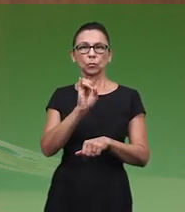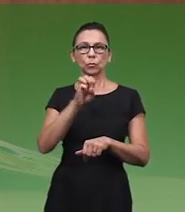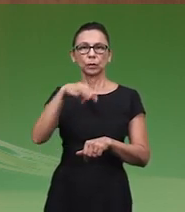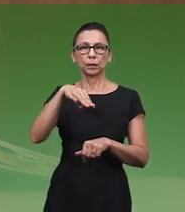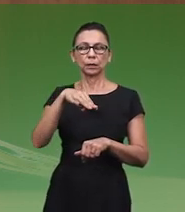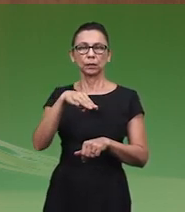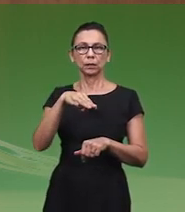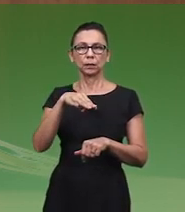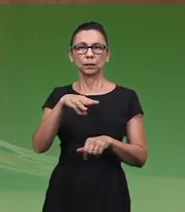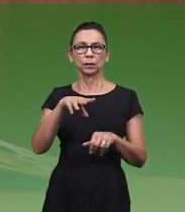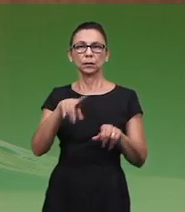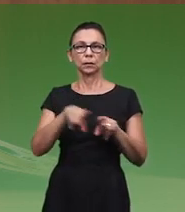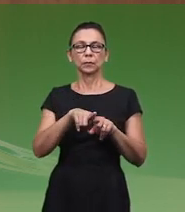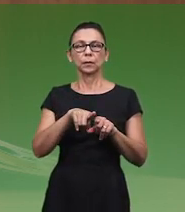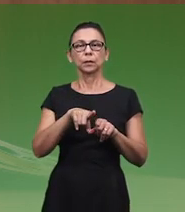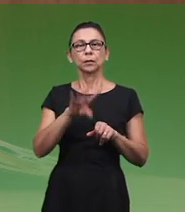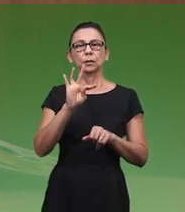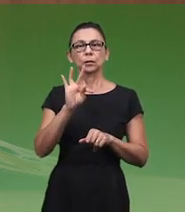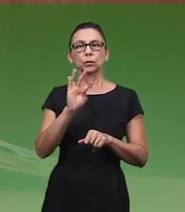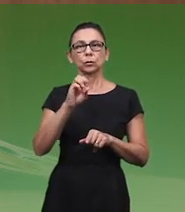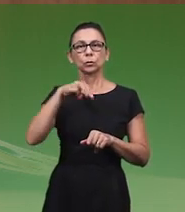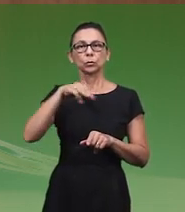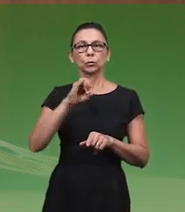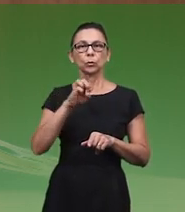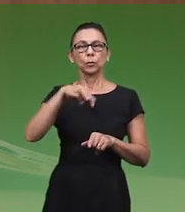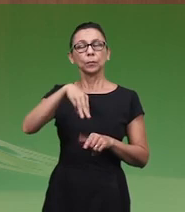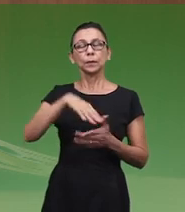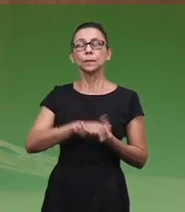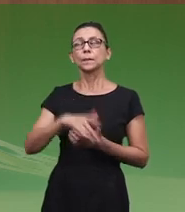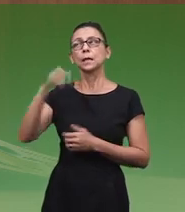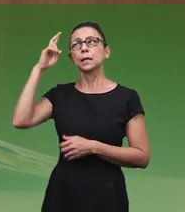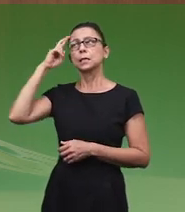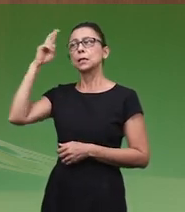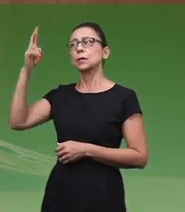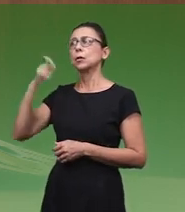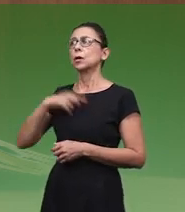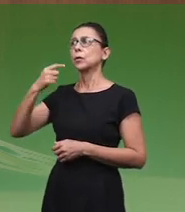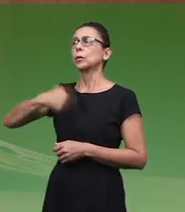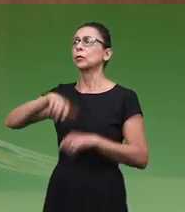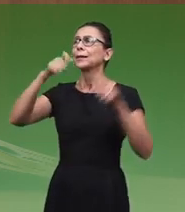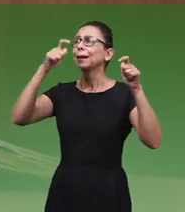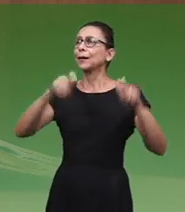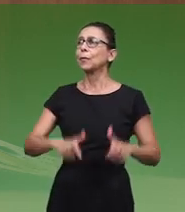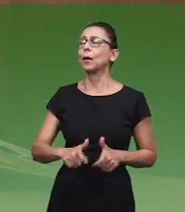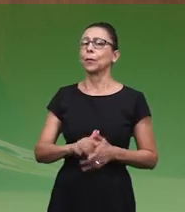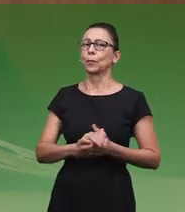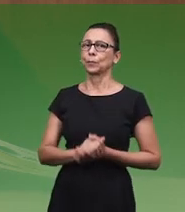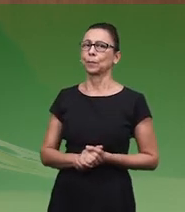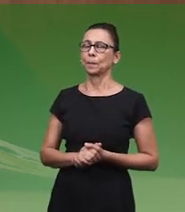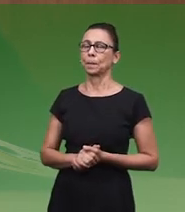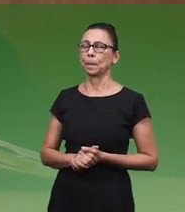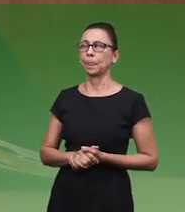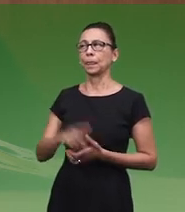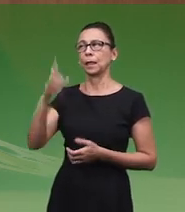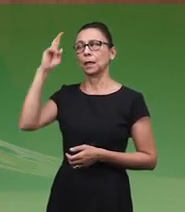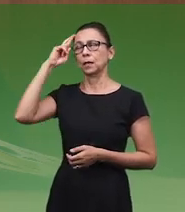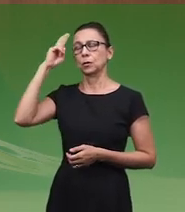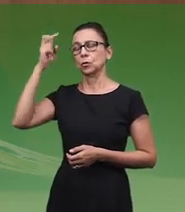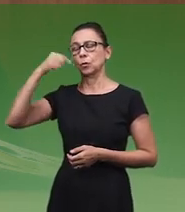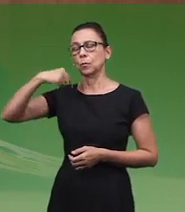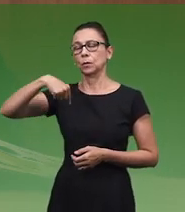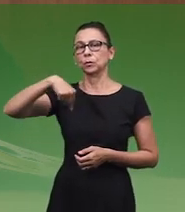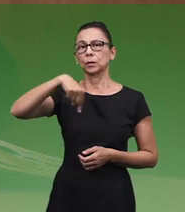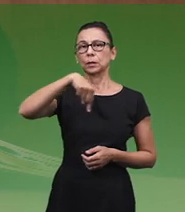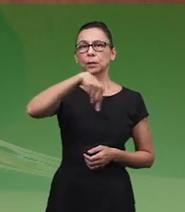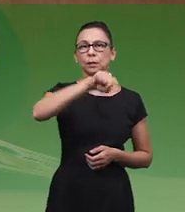para onde eu vou? O Senhor disse, vai para Hebrom. Então, olha a linha de conduta